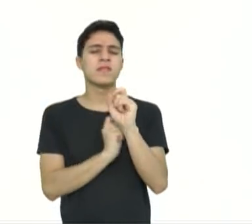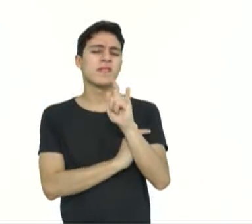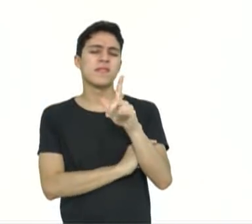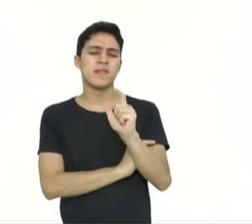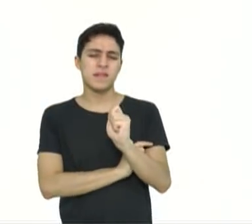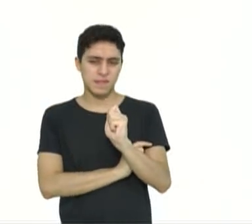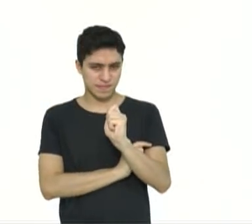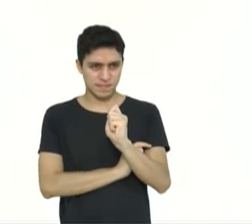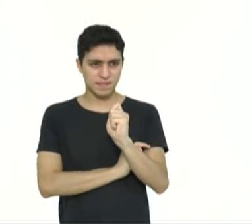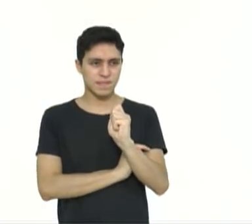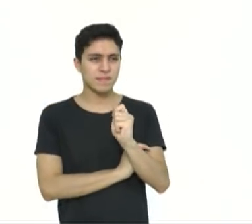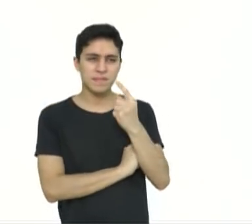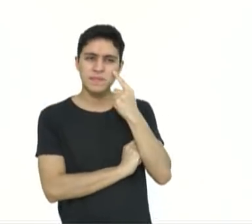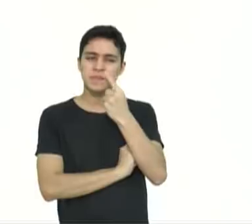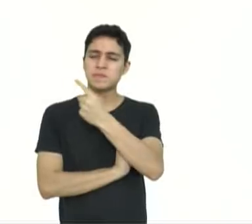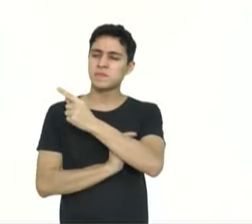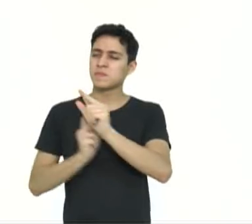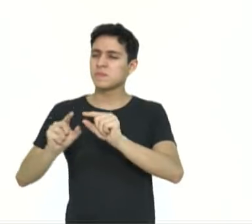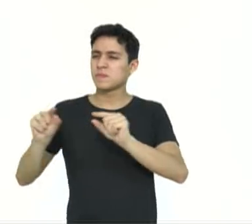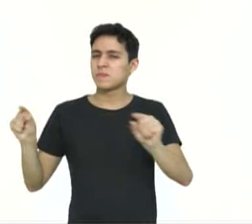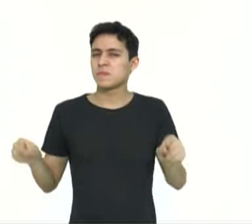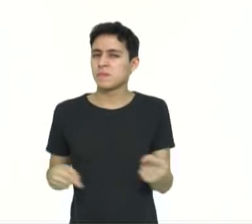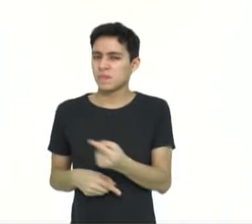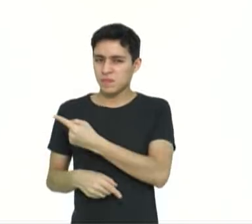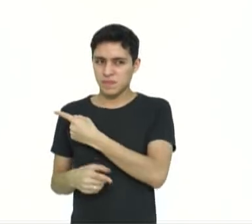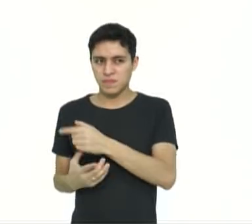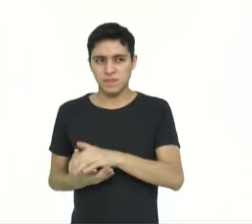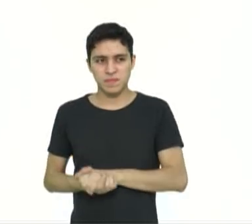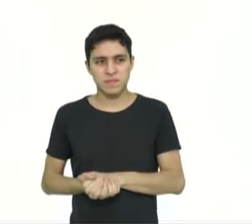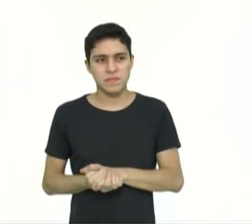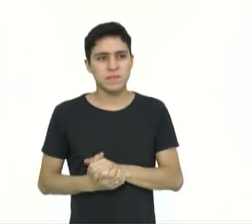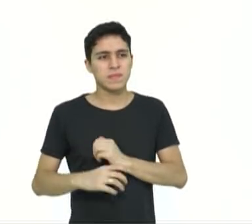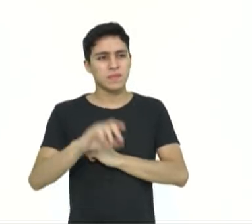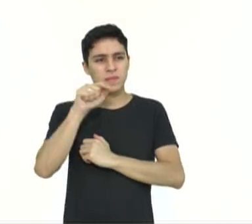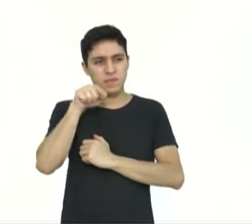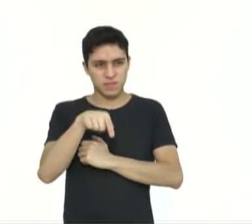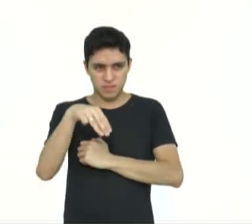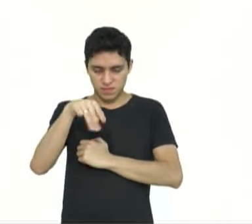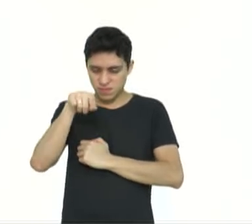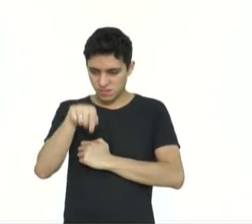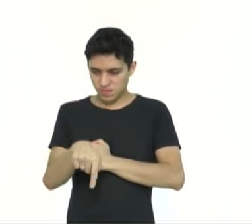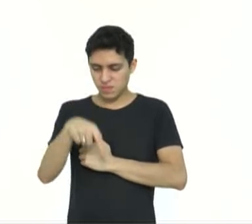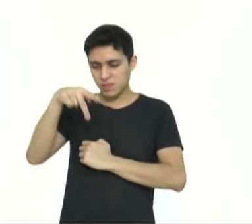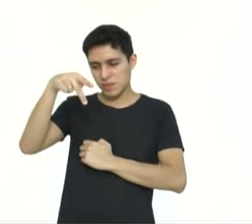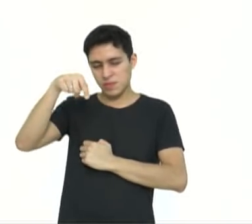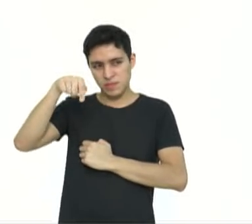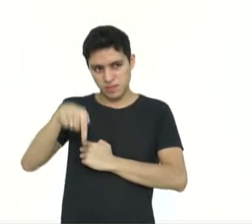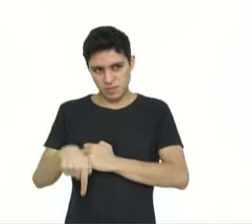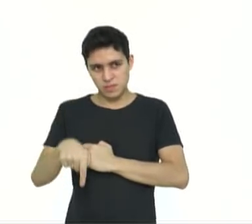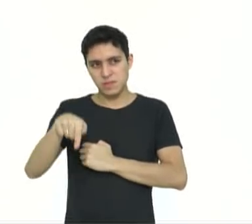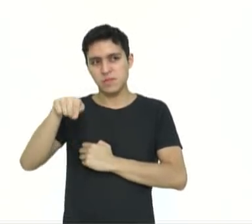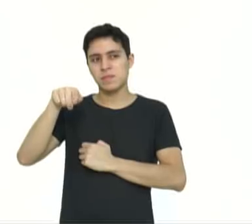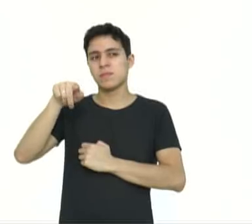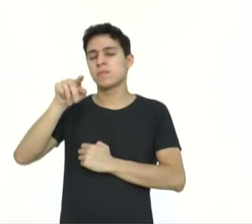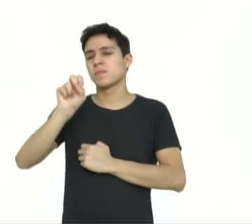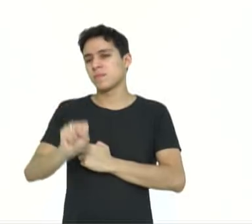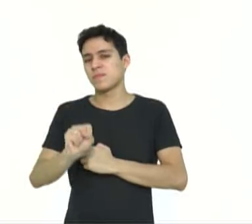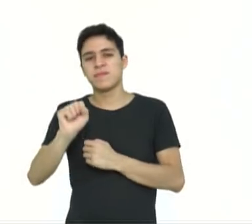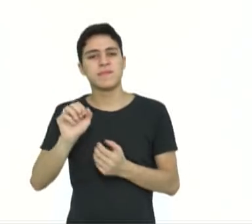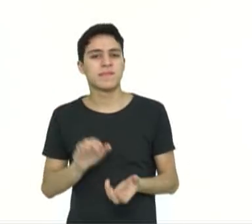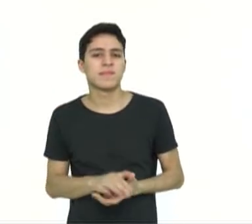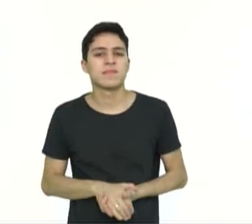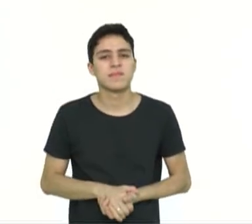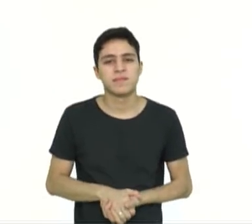exemplo, Afonso Miguel Pereira dos Santos, A, daí ponto, M, ponto, P, ponto,